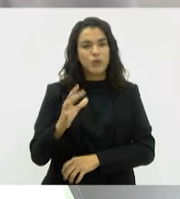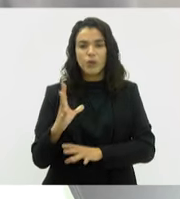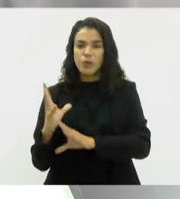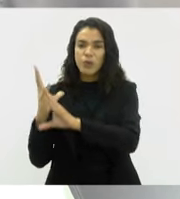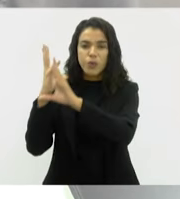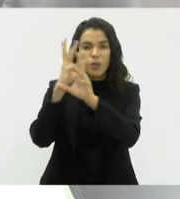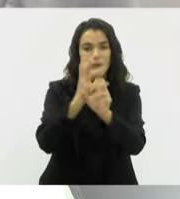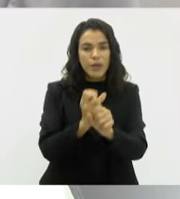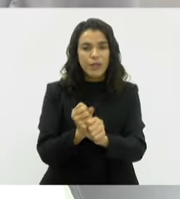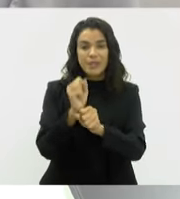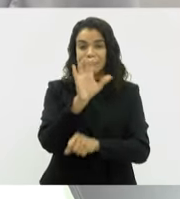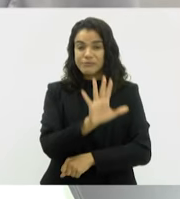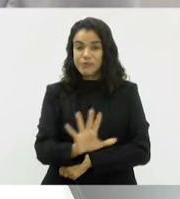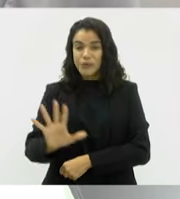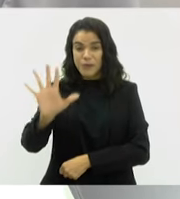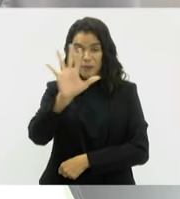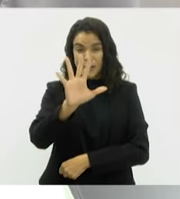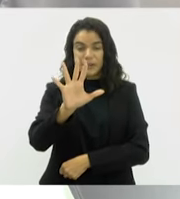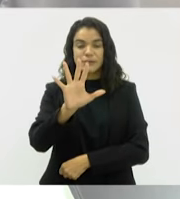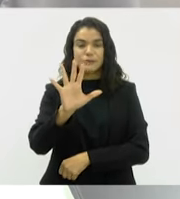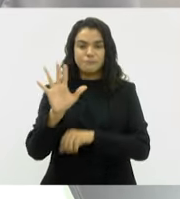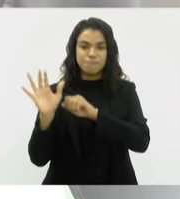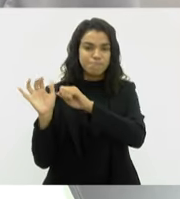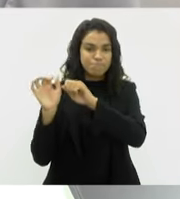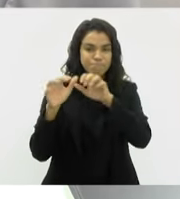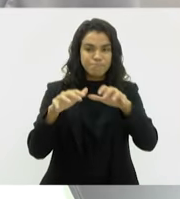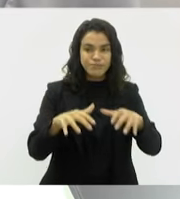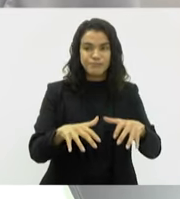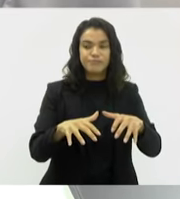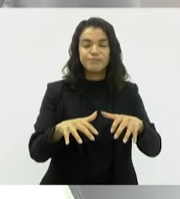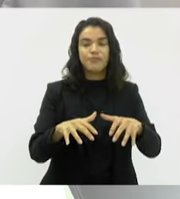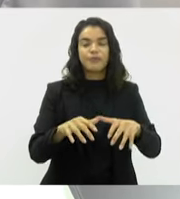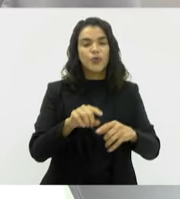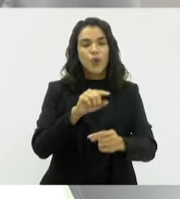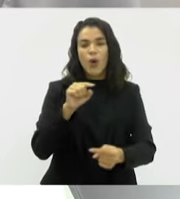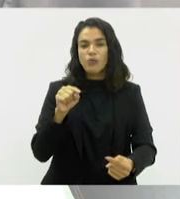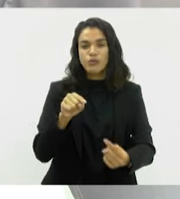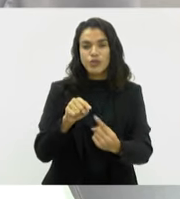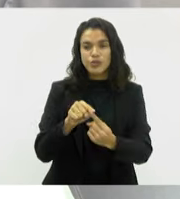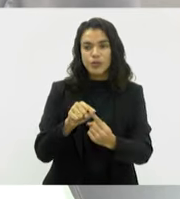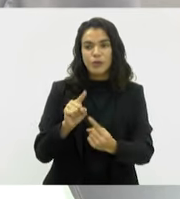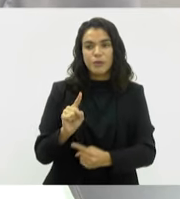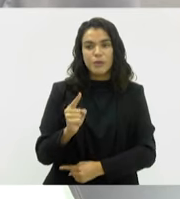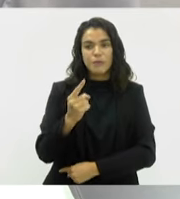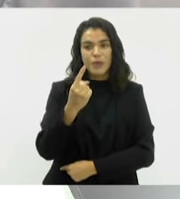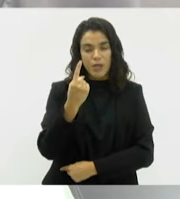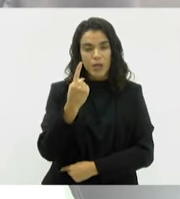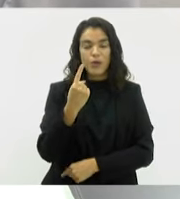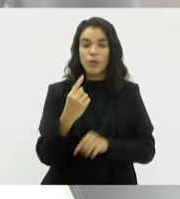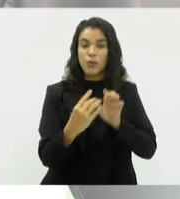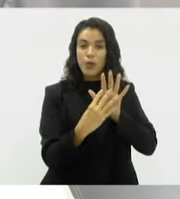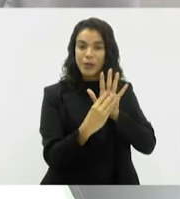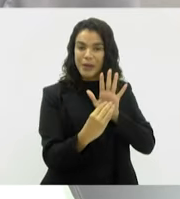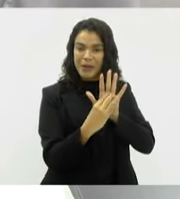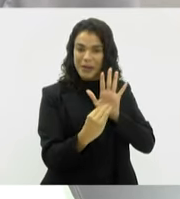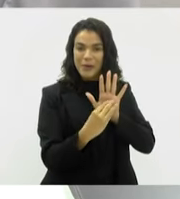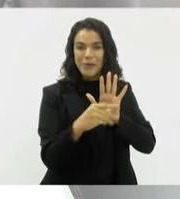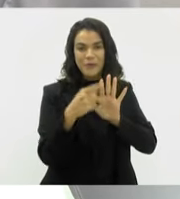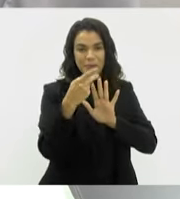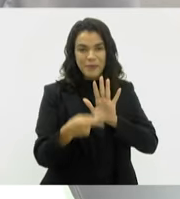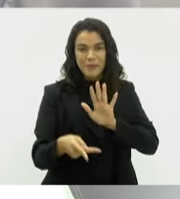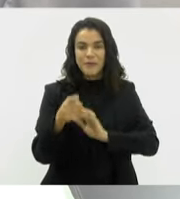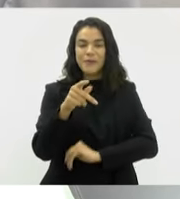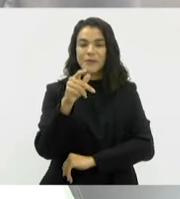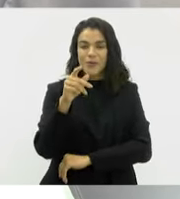Brasil. E o intuito é, em primeiro lugar, inspirado em algo nosso aqui, eles estão criando